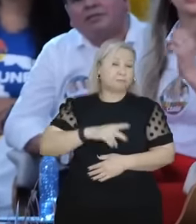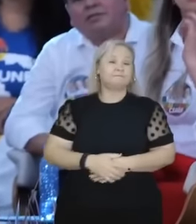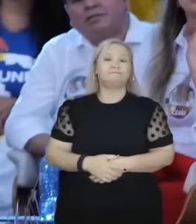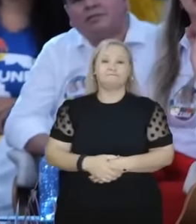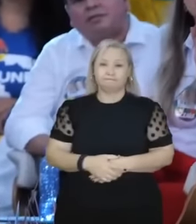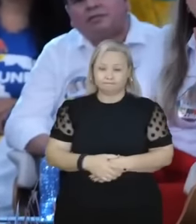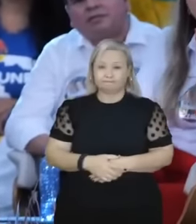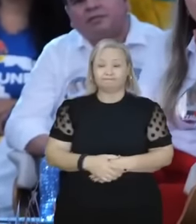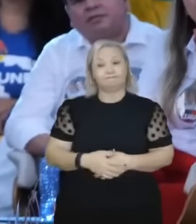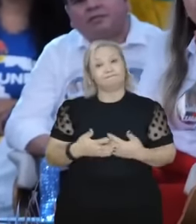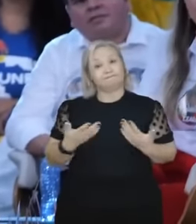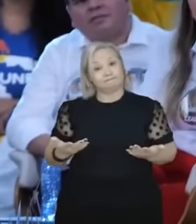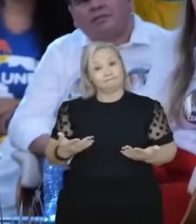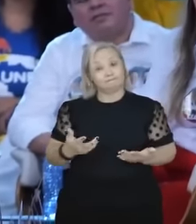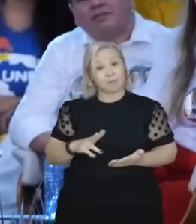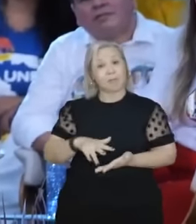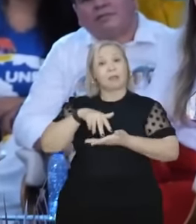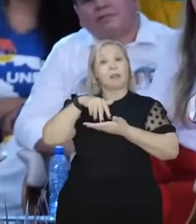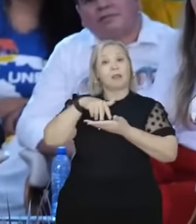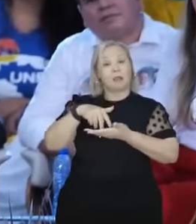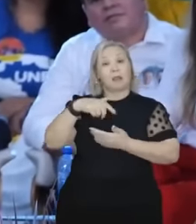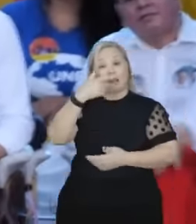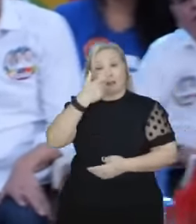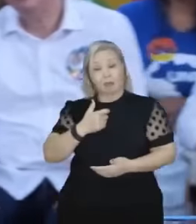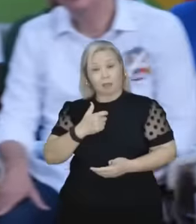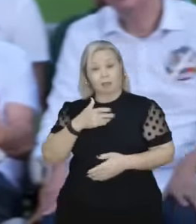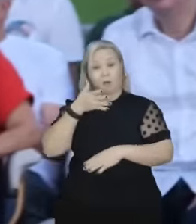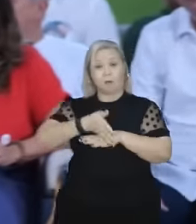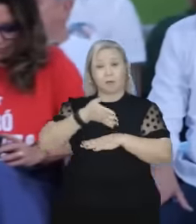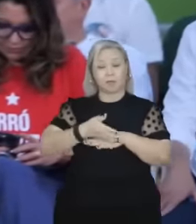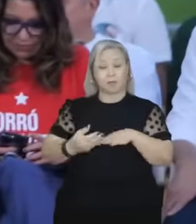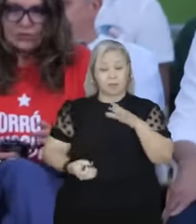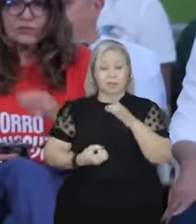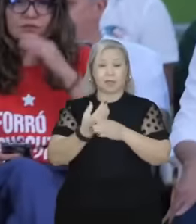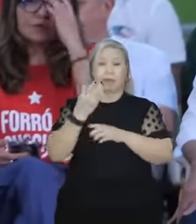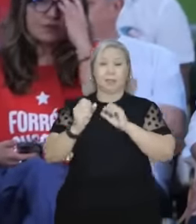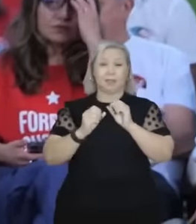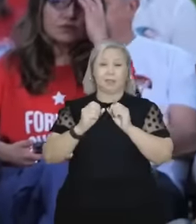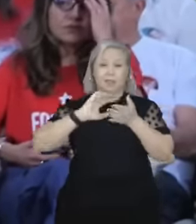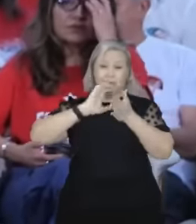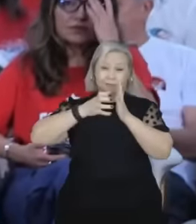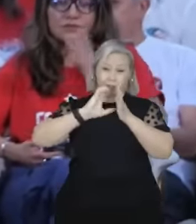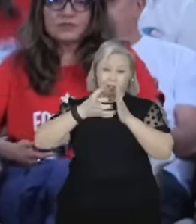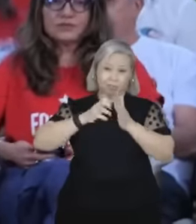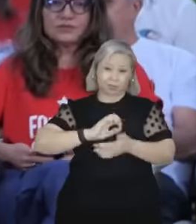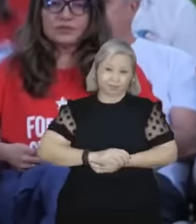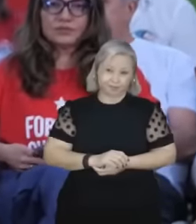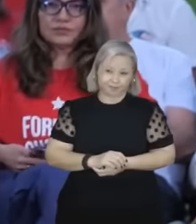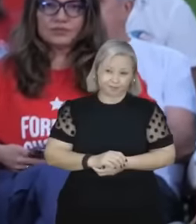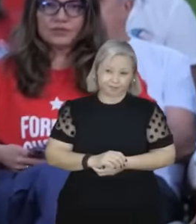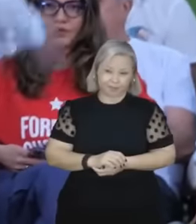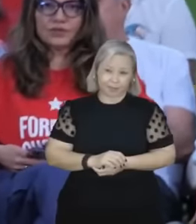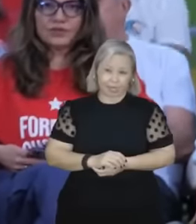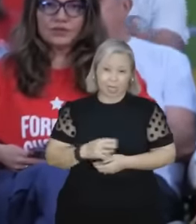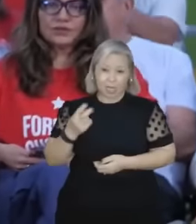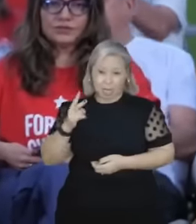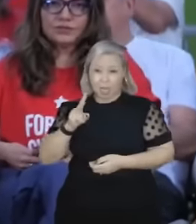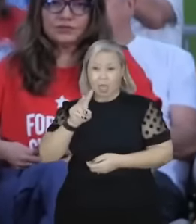participei da criação desse partido. Eu vi muita gente